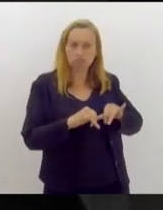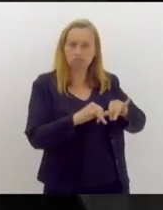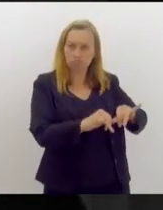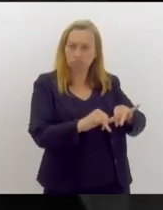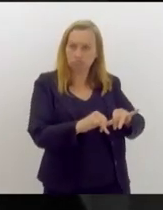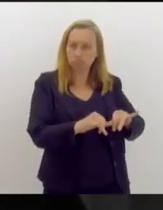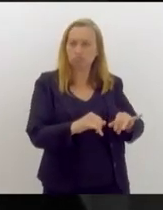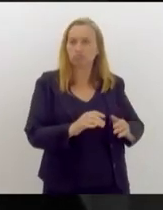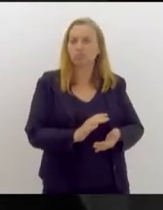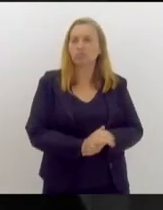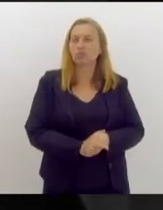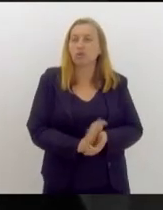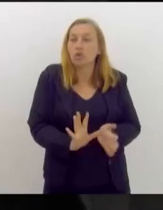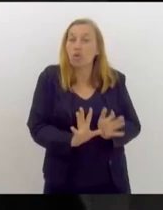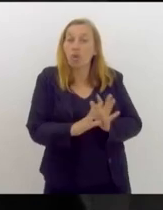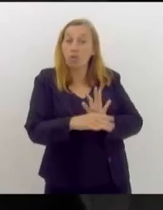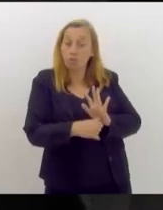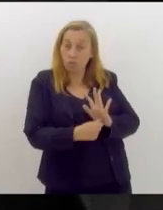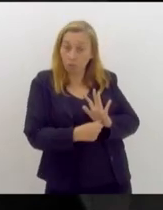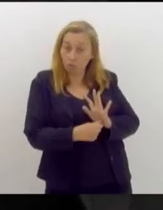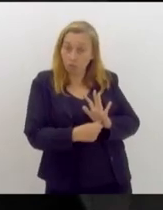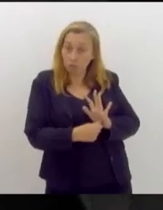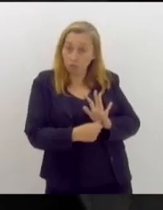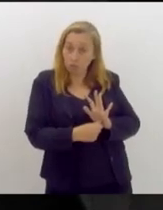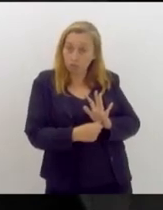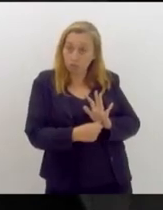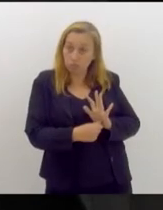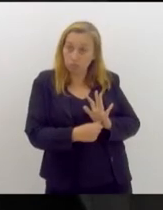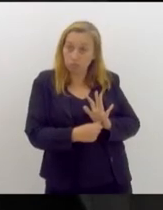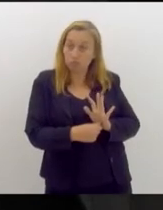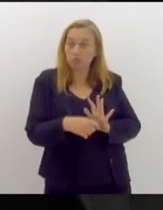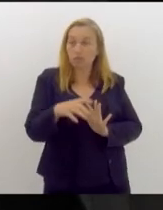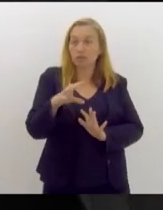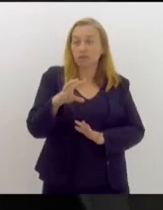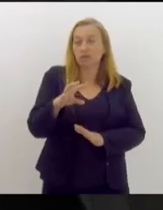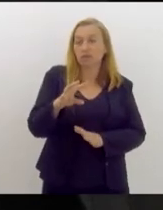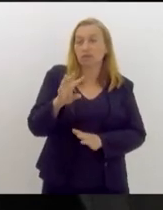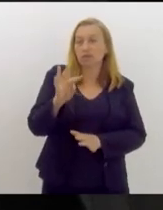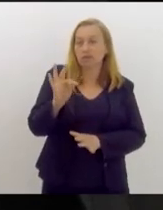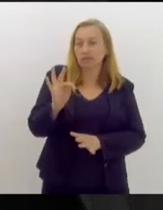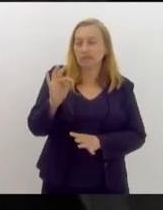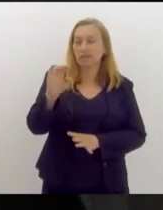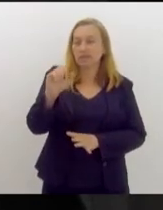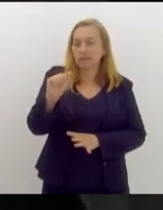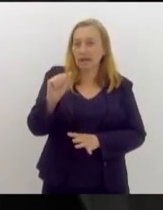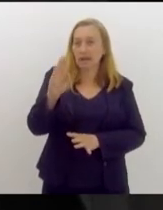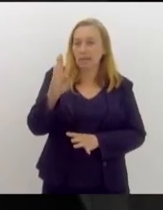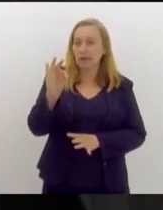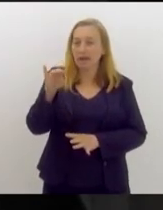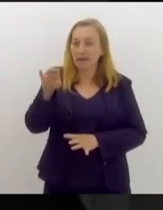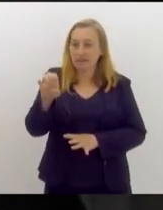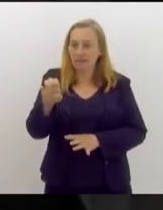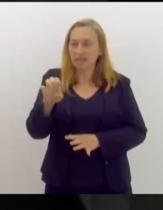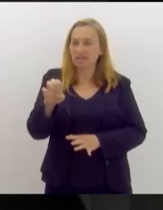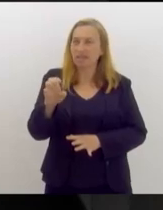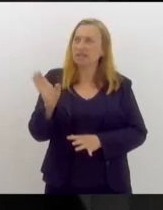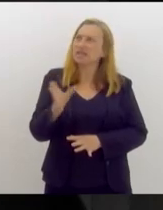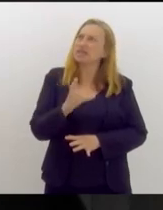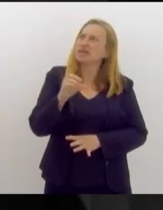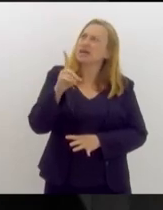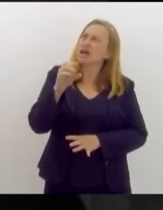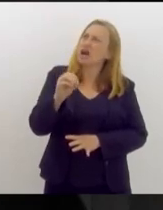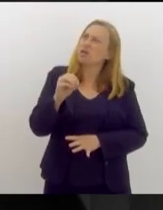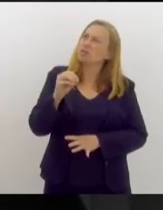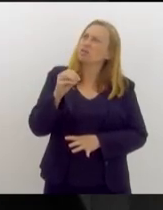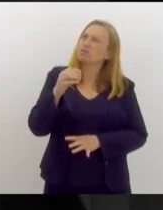afanou roubou um tablete de caldo de galinha não sei se foi caldo de galinha